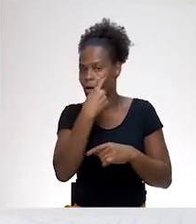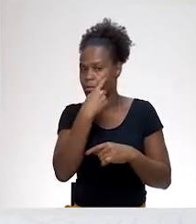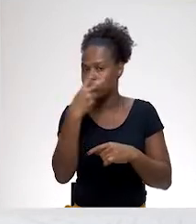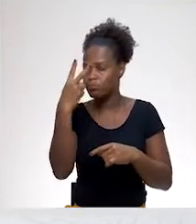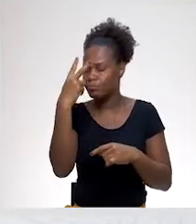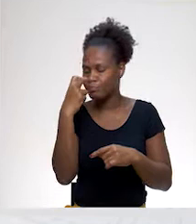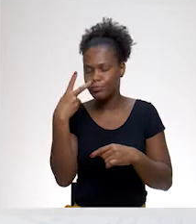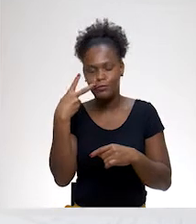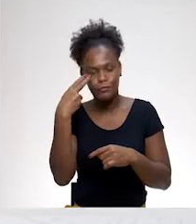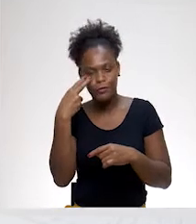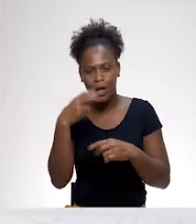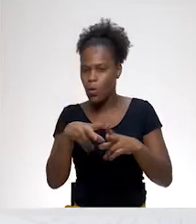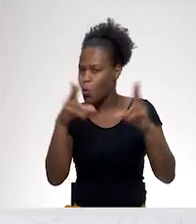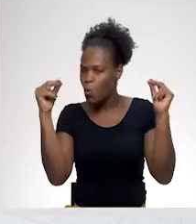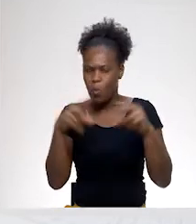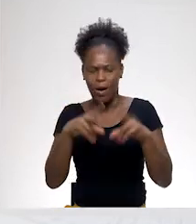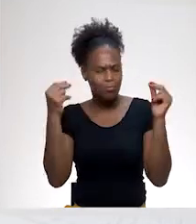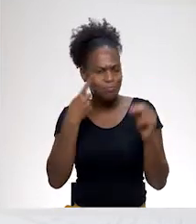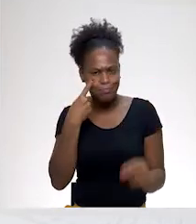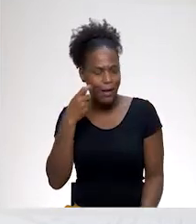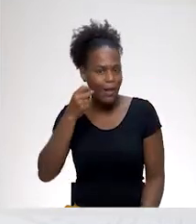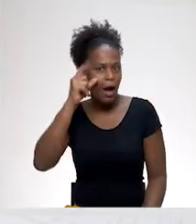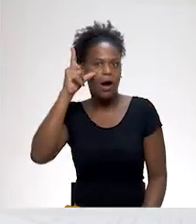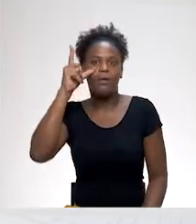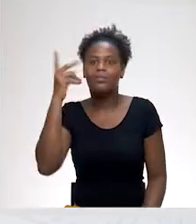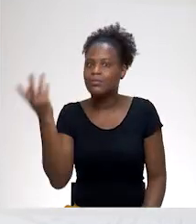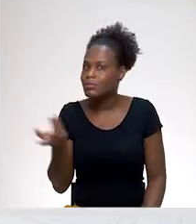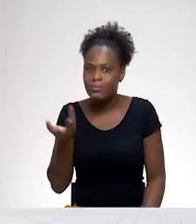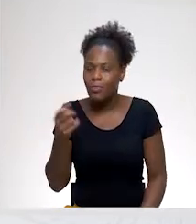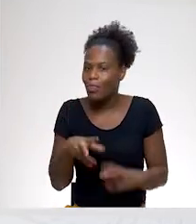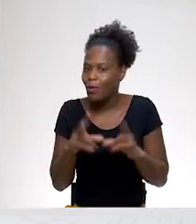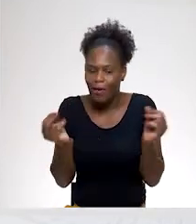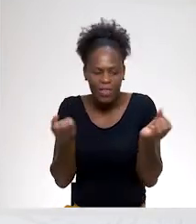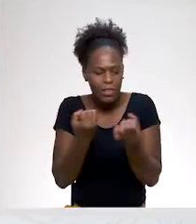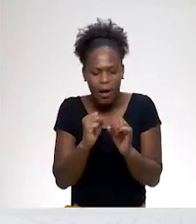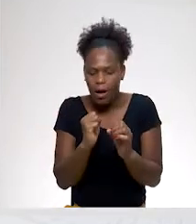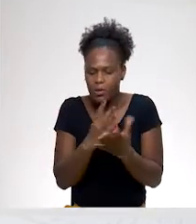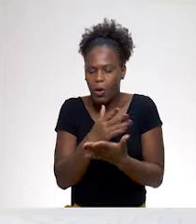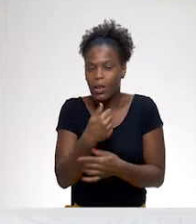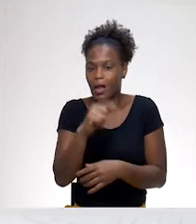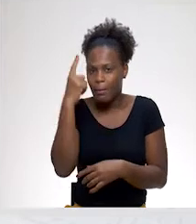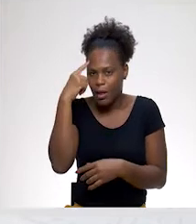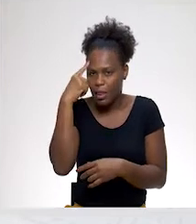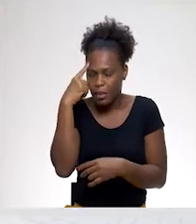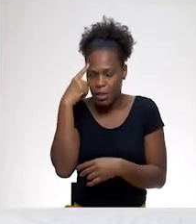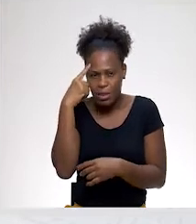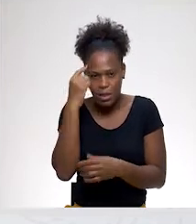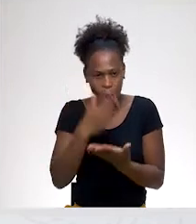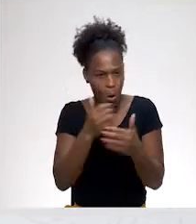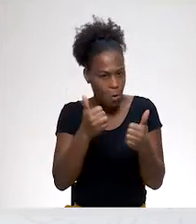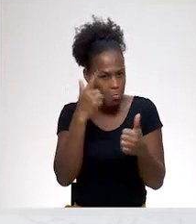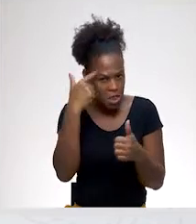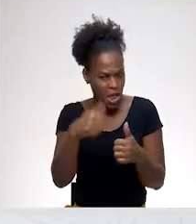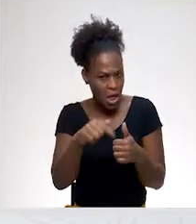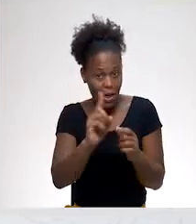fechados sem nunca os haver tentado abrir. Não é suficiente ter uma boa mente,